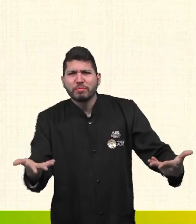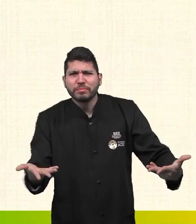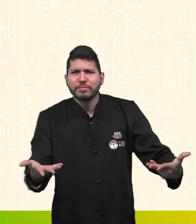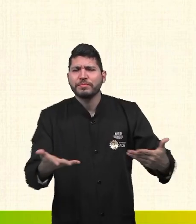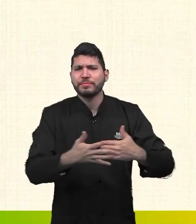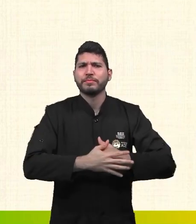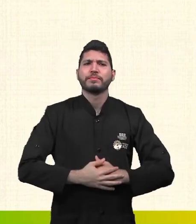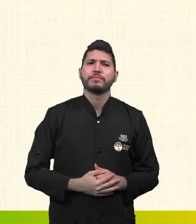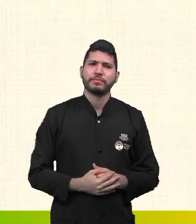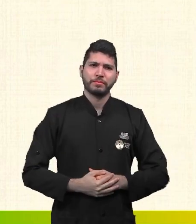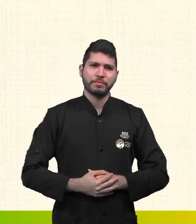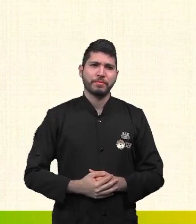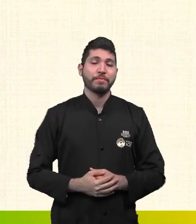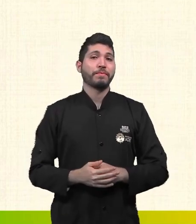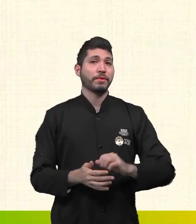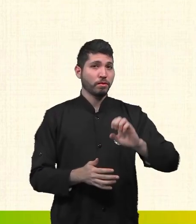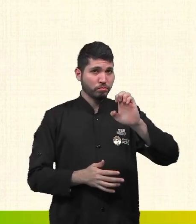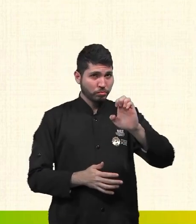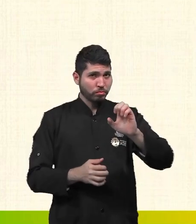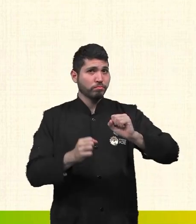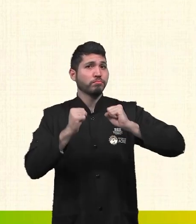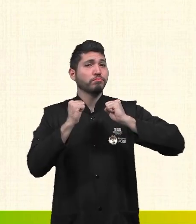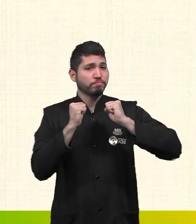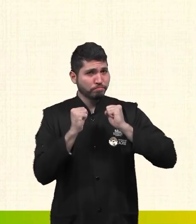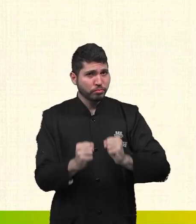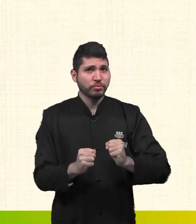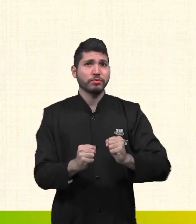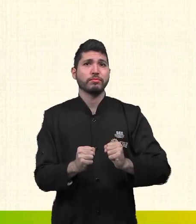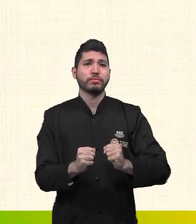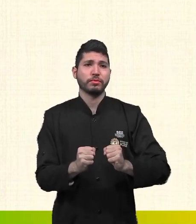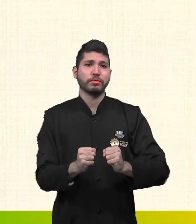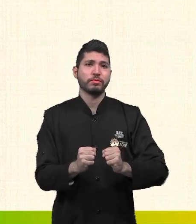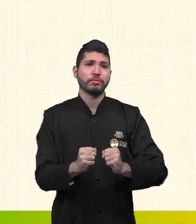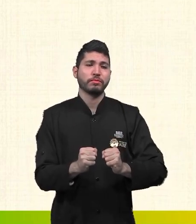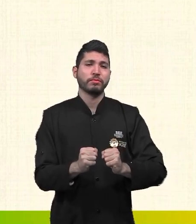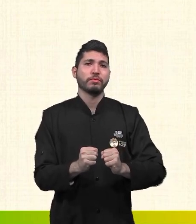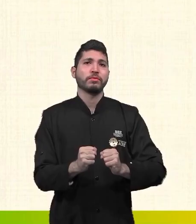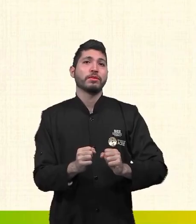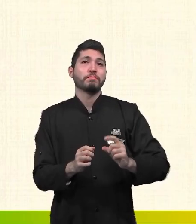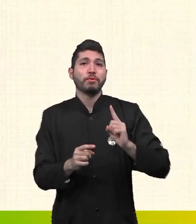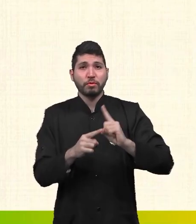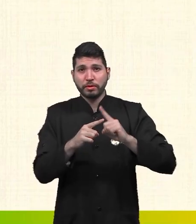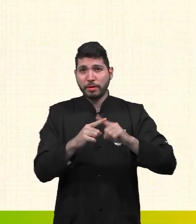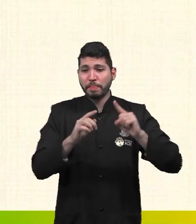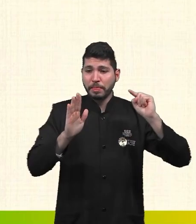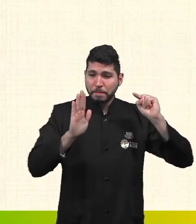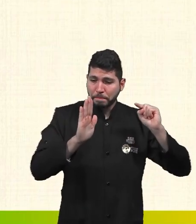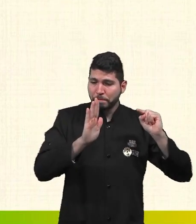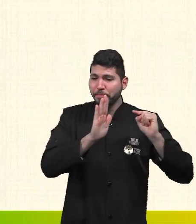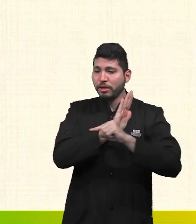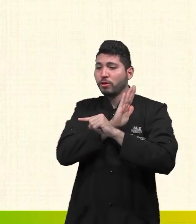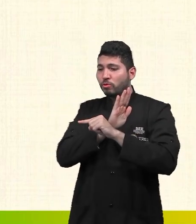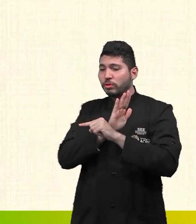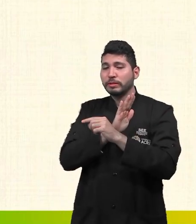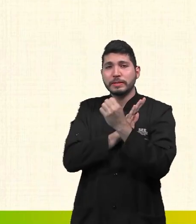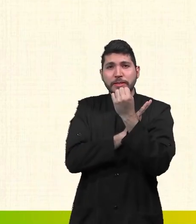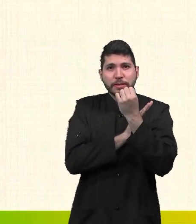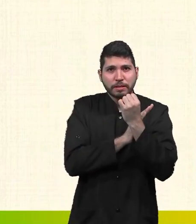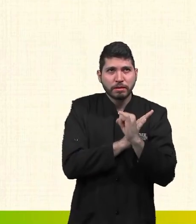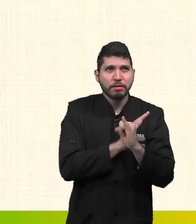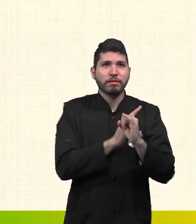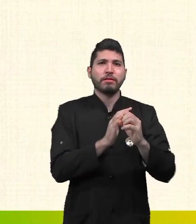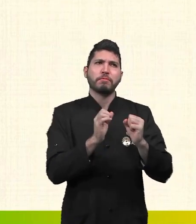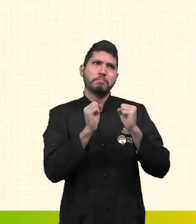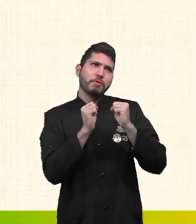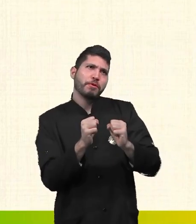Nós temos aí a letra E, possibilidade. Nesse caso, ele pergunta para a mãe dele se ele pode fazer